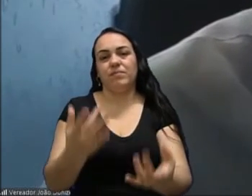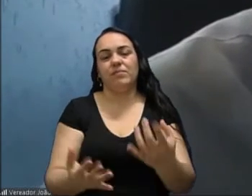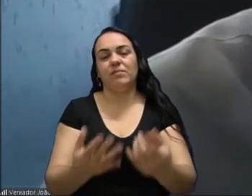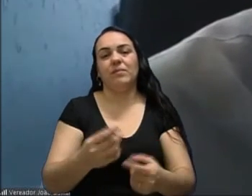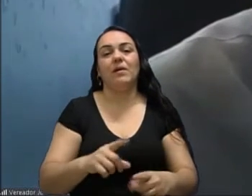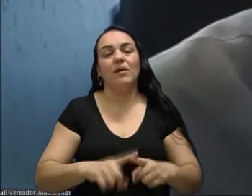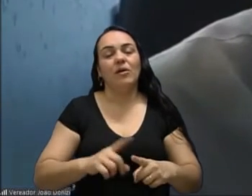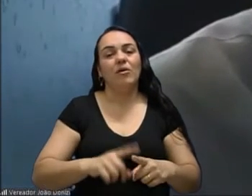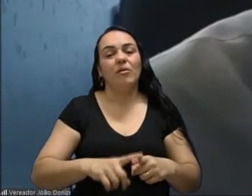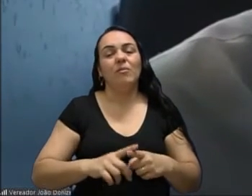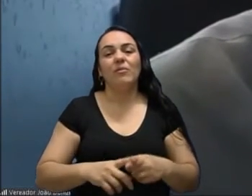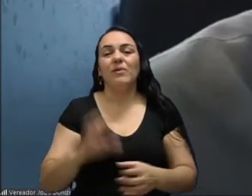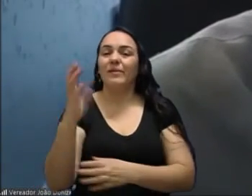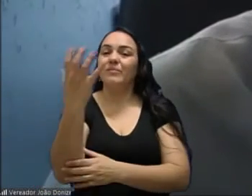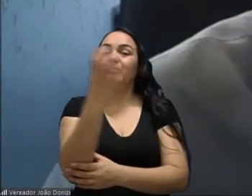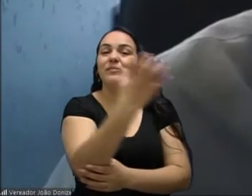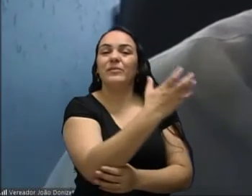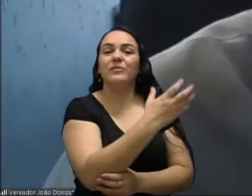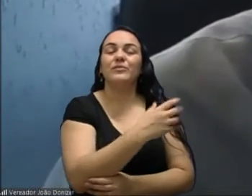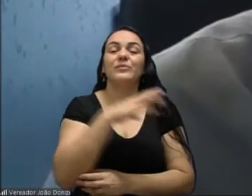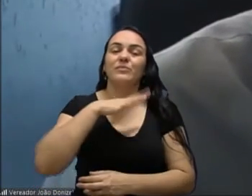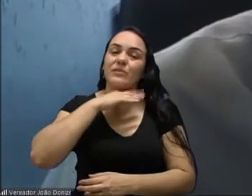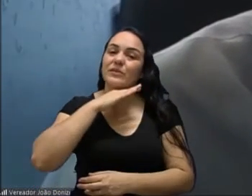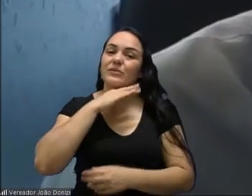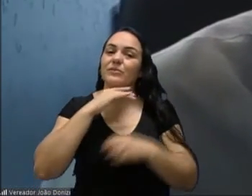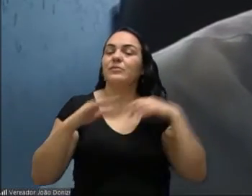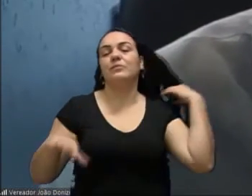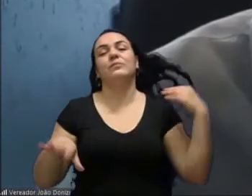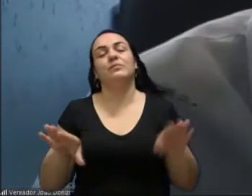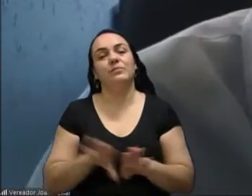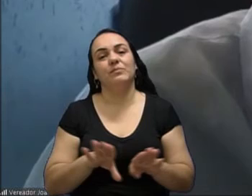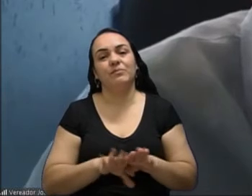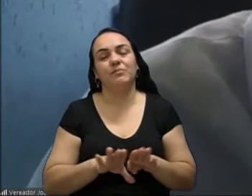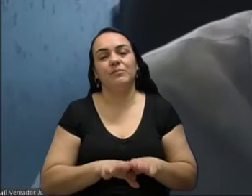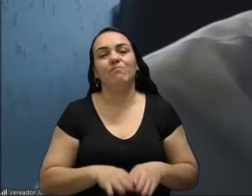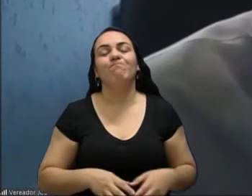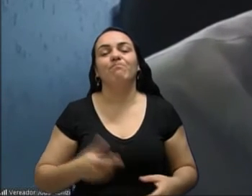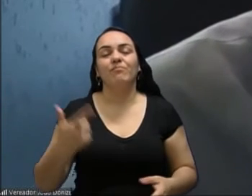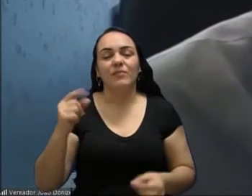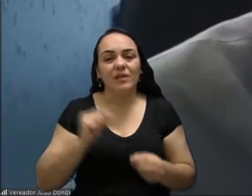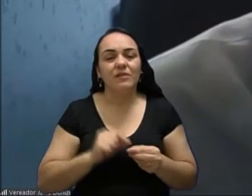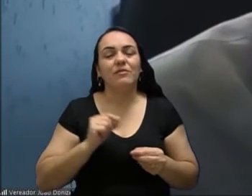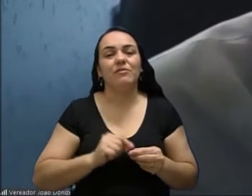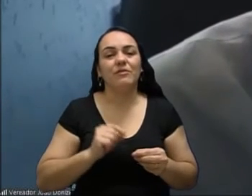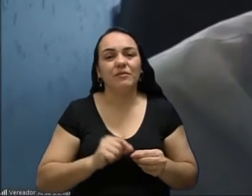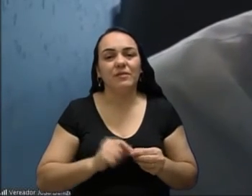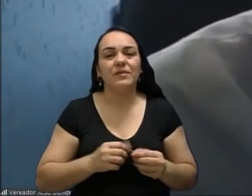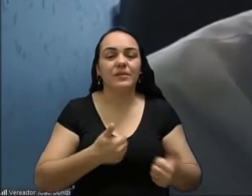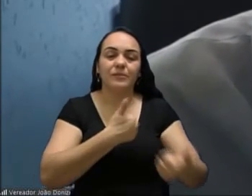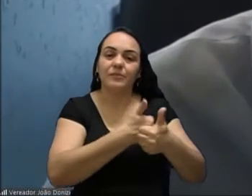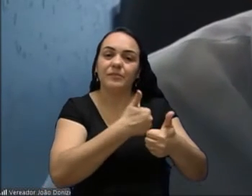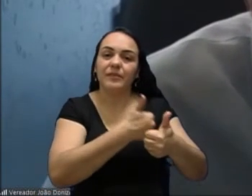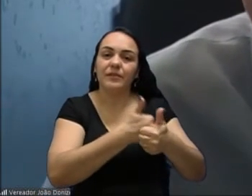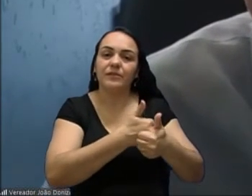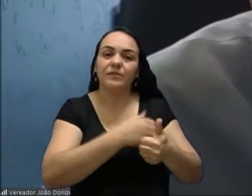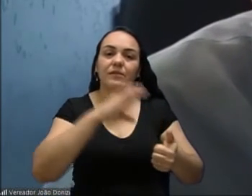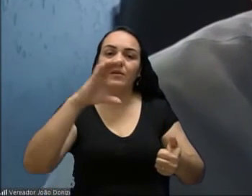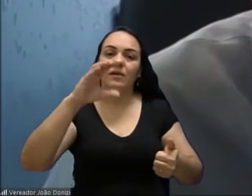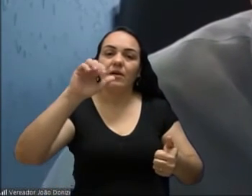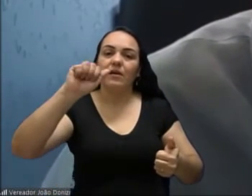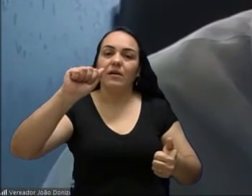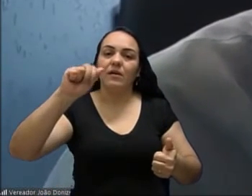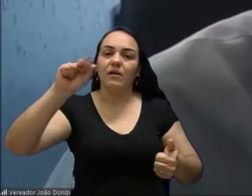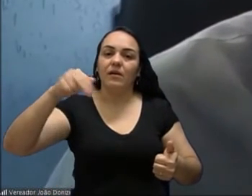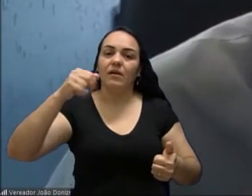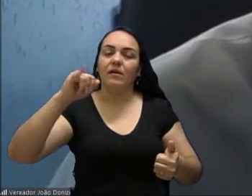plantio de cana madura e isso vem acontecendo próximo do Cajuru mas não numa área territorial